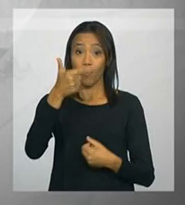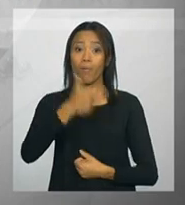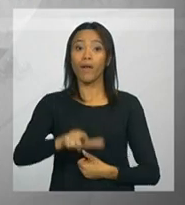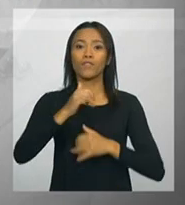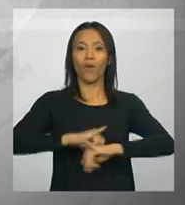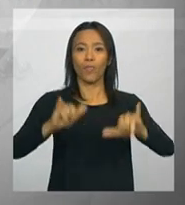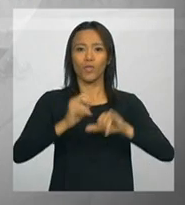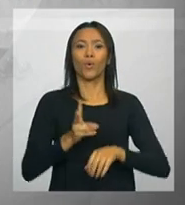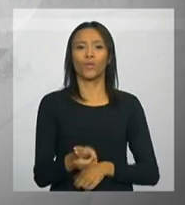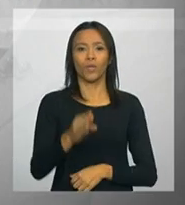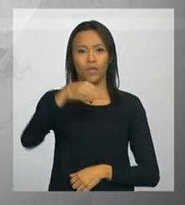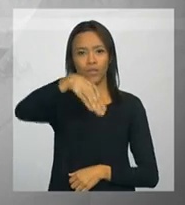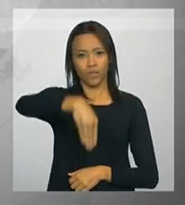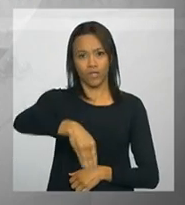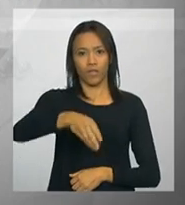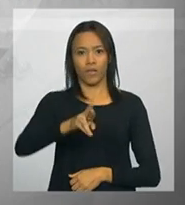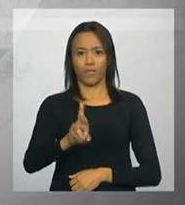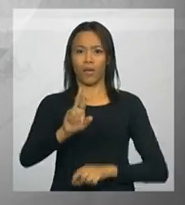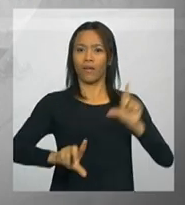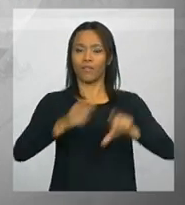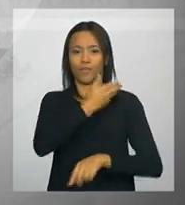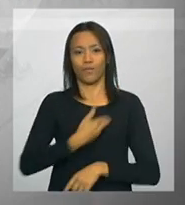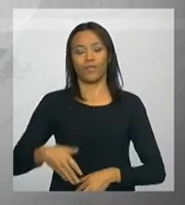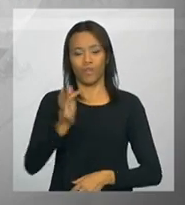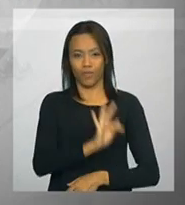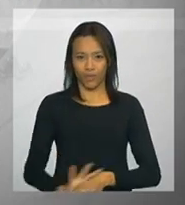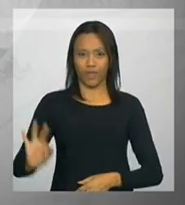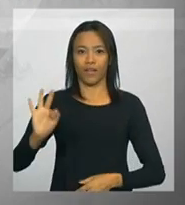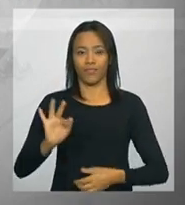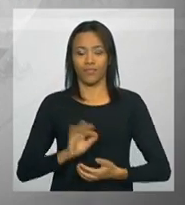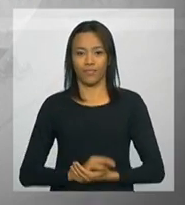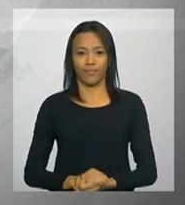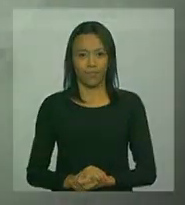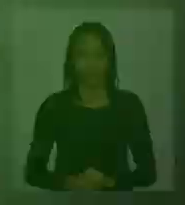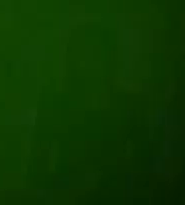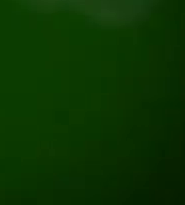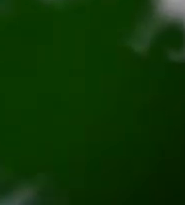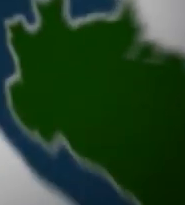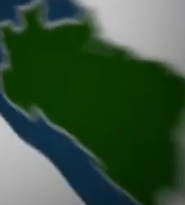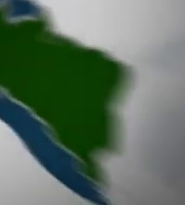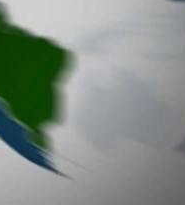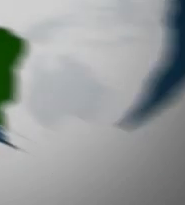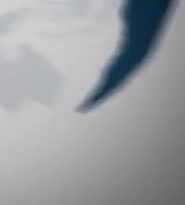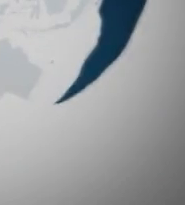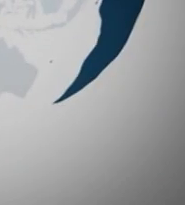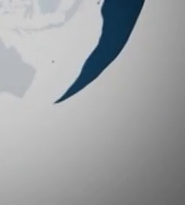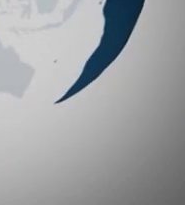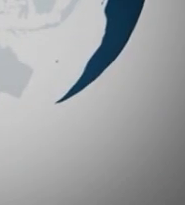outras informações. Continue com a gente, NBR, a TV do Governo Federal.